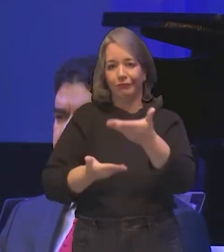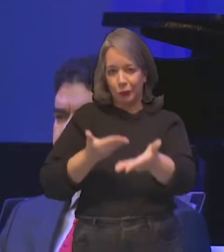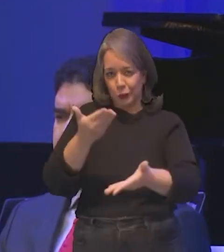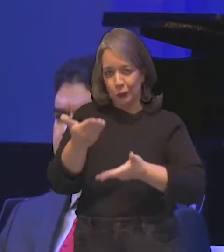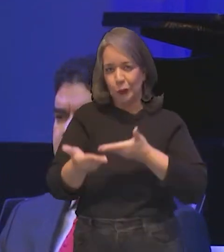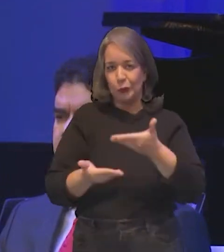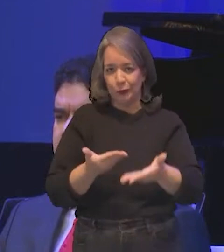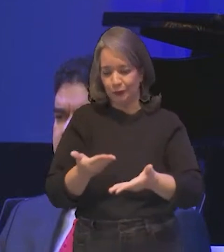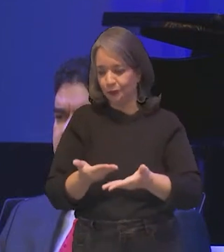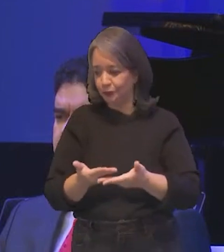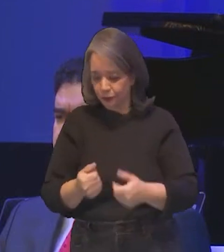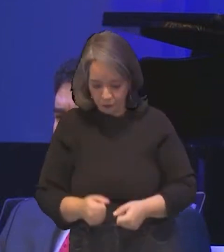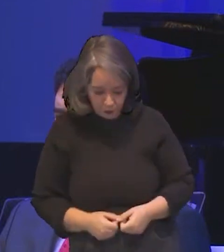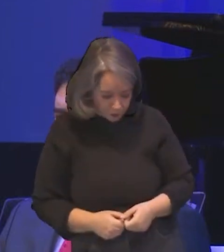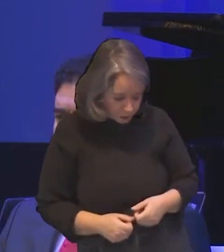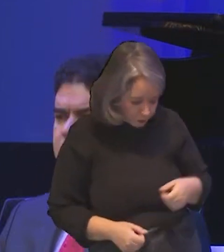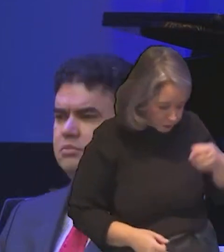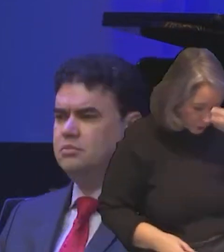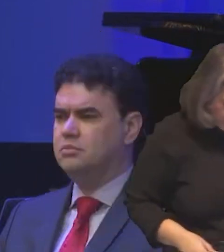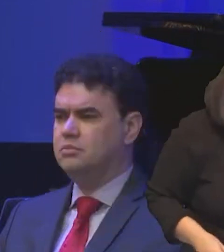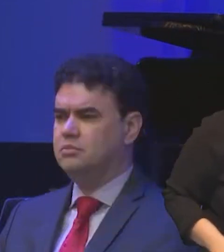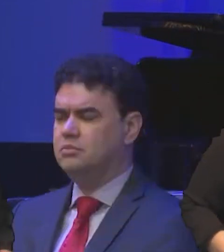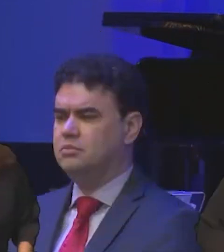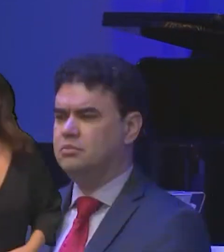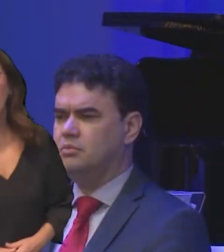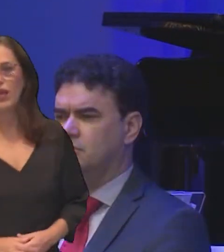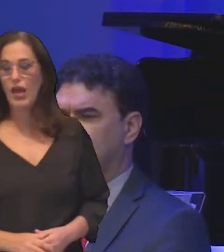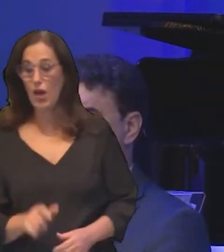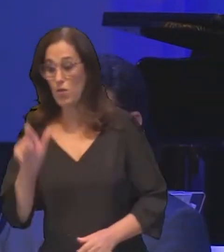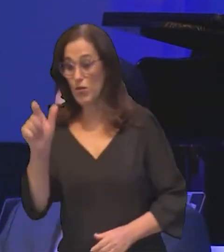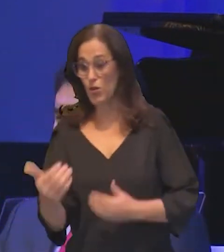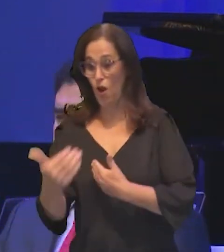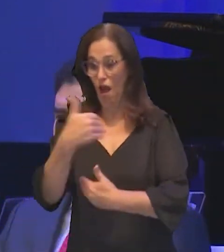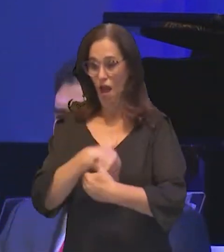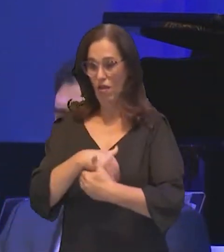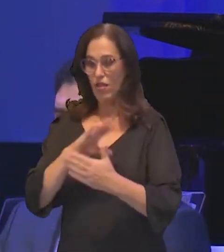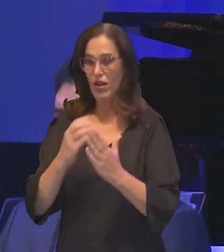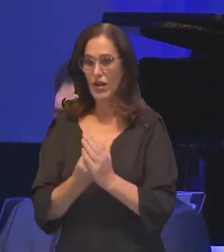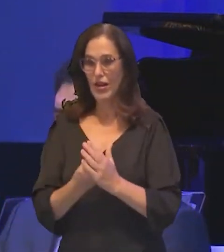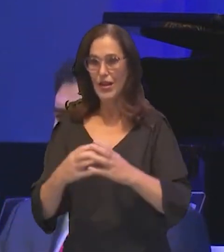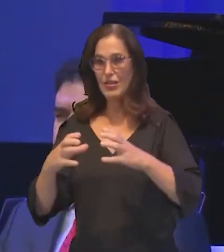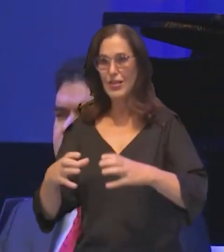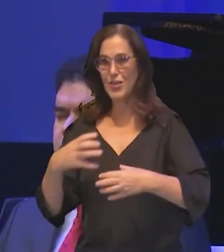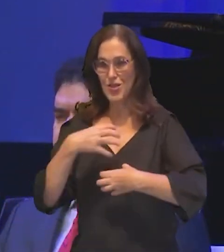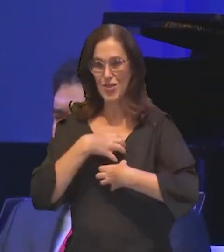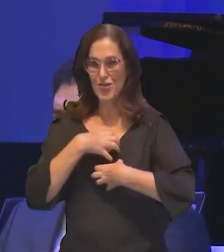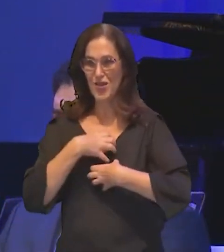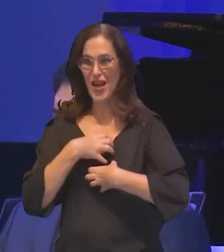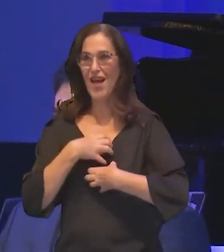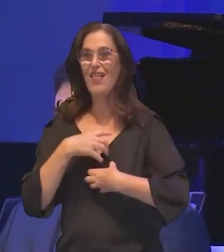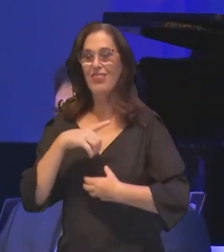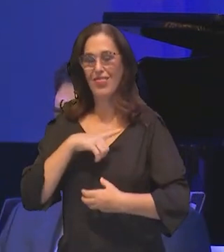alguém entre aqui nessa igreja, possa sentir que nesse lugar existe amor.